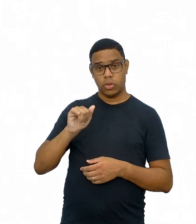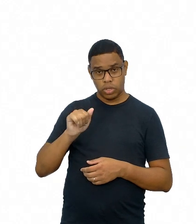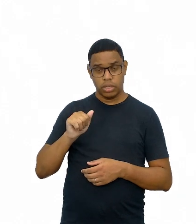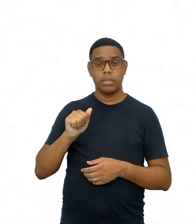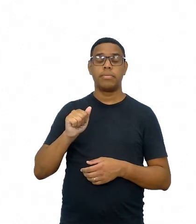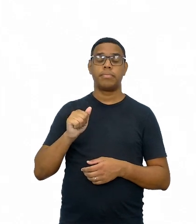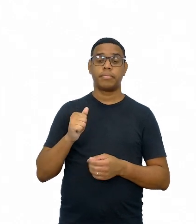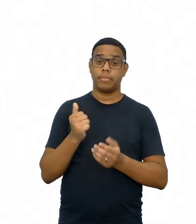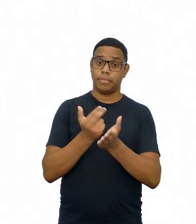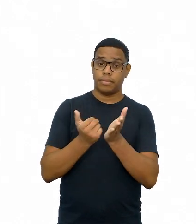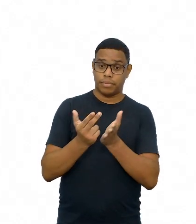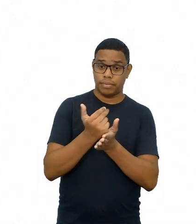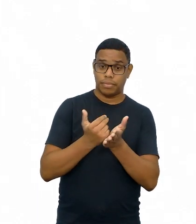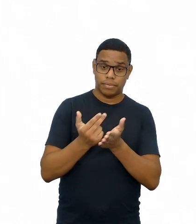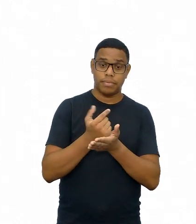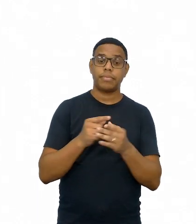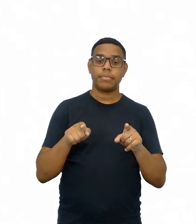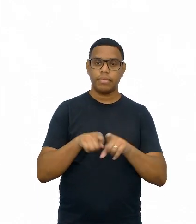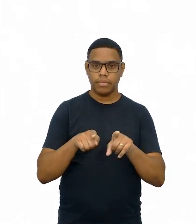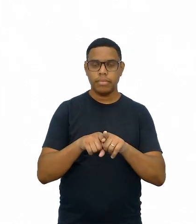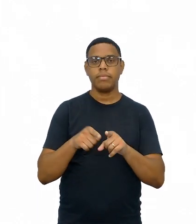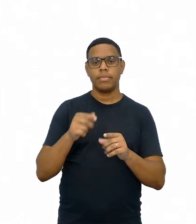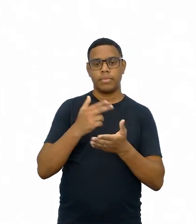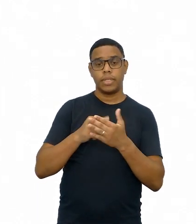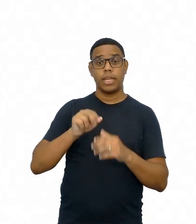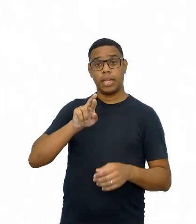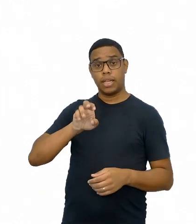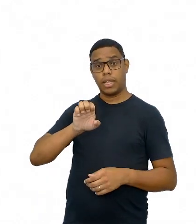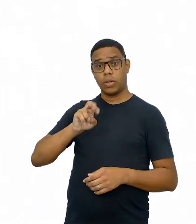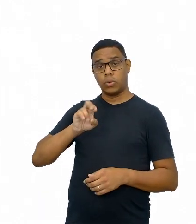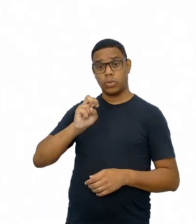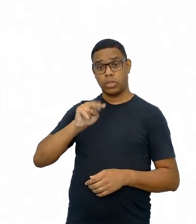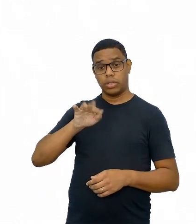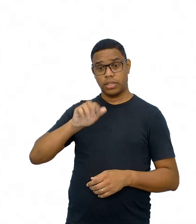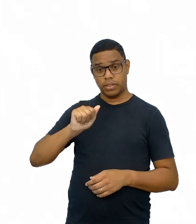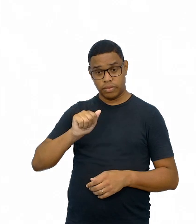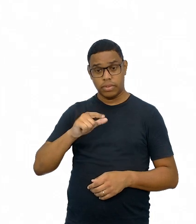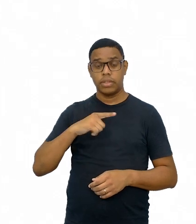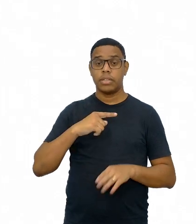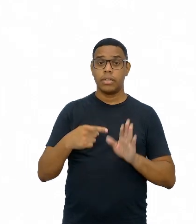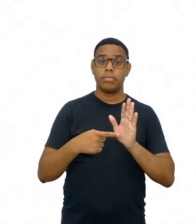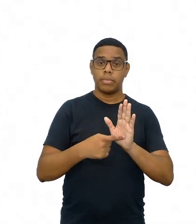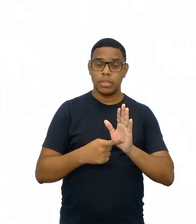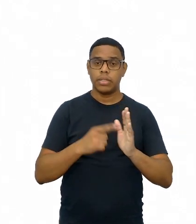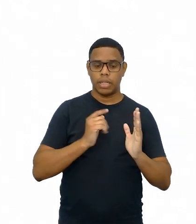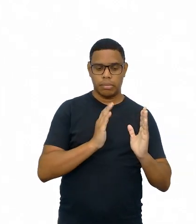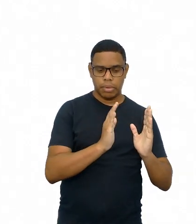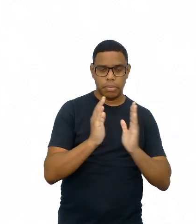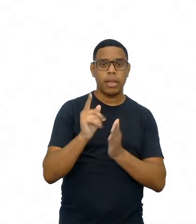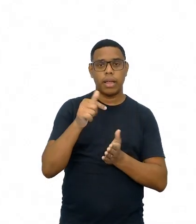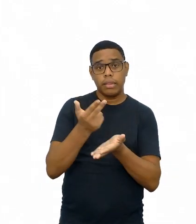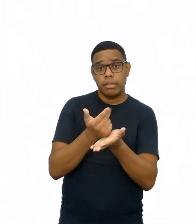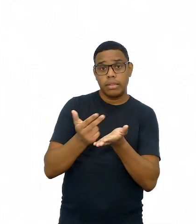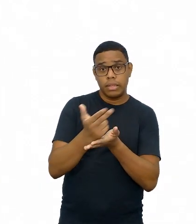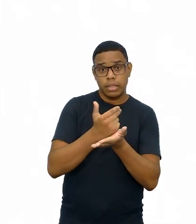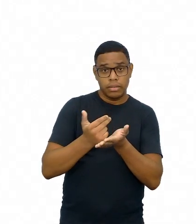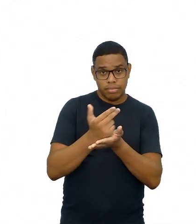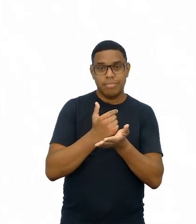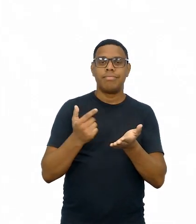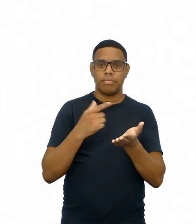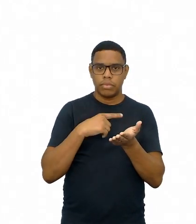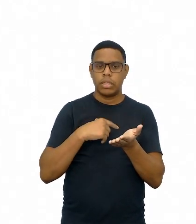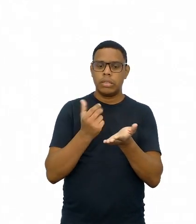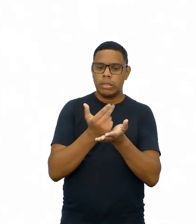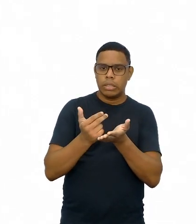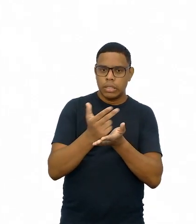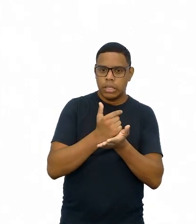sequências pictóricas, né, também podem ser recursivas, mas são formadas por uma sequência de desenhos que